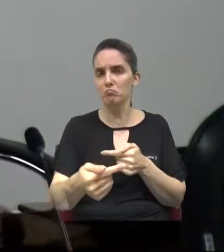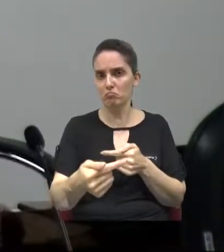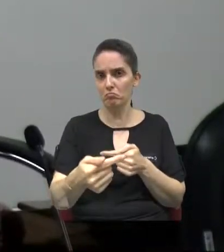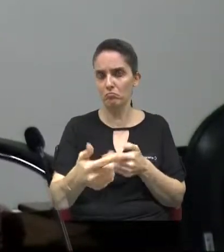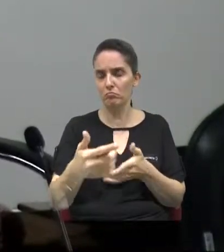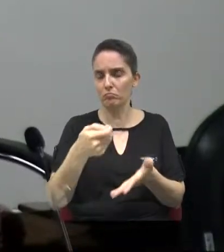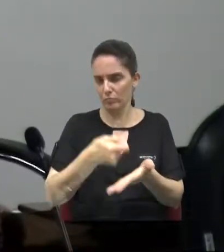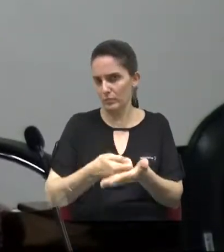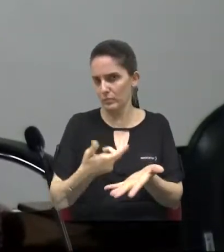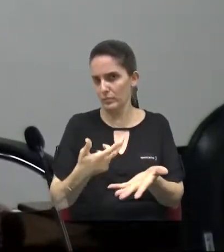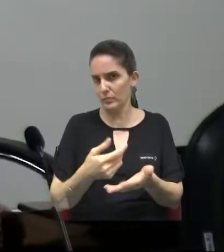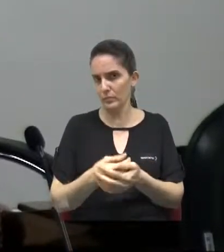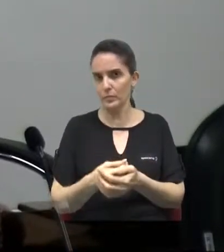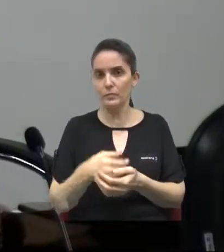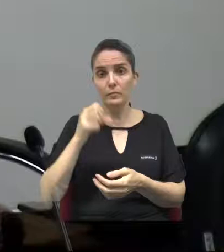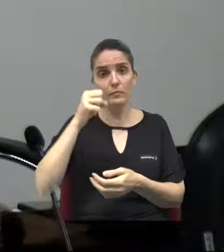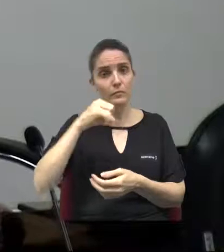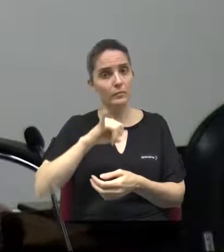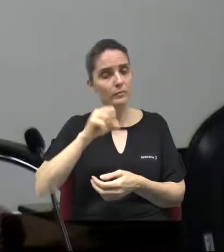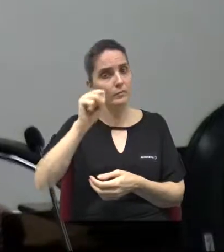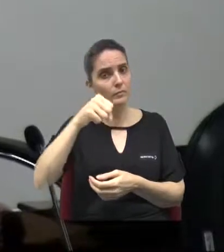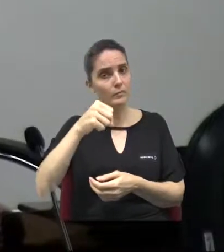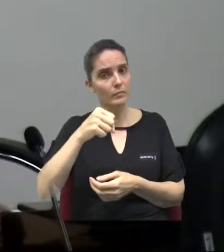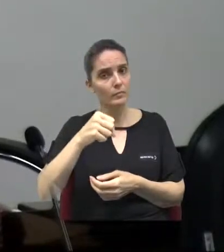prazo? Senhora presidente,